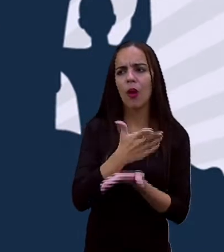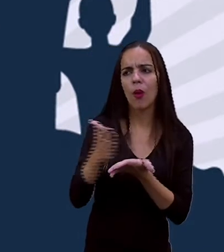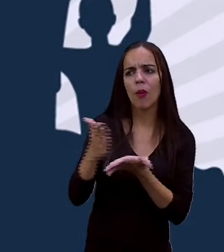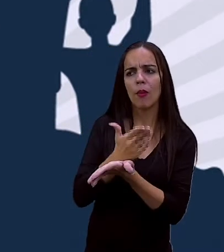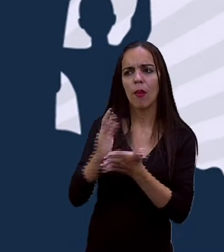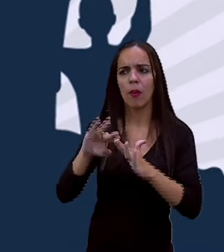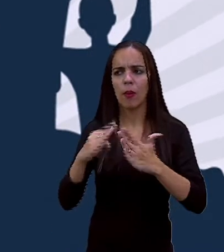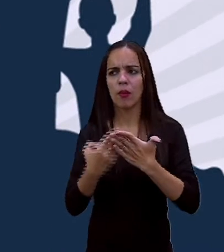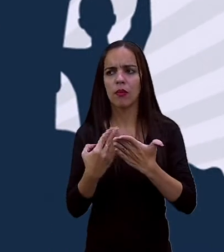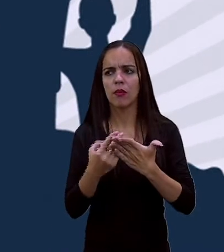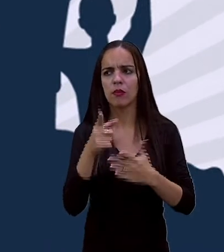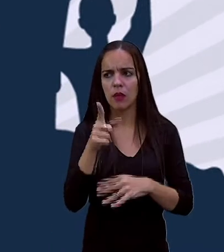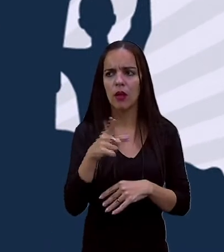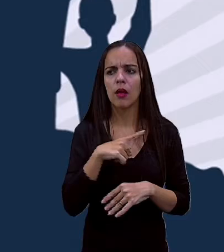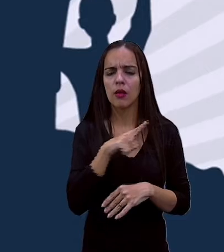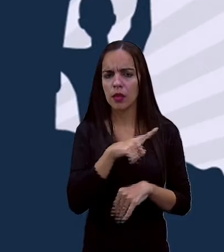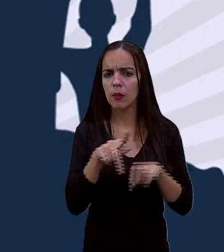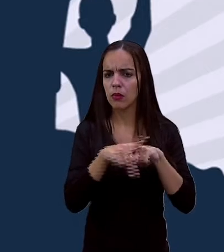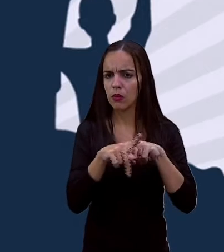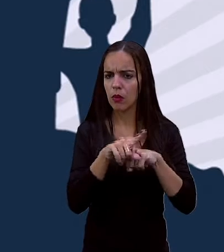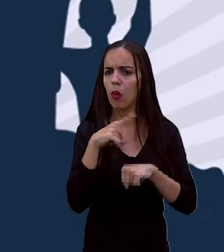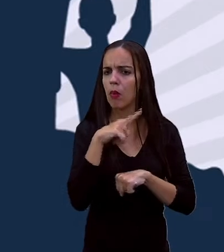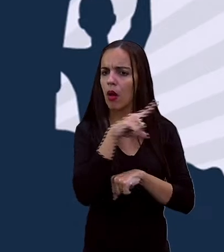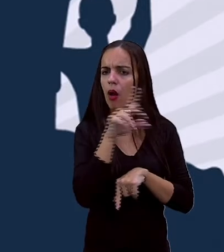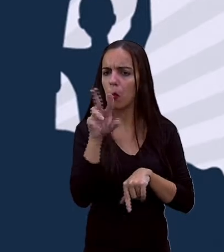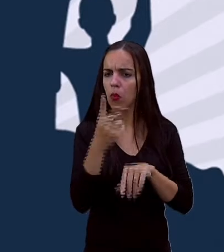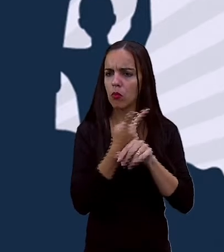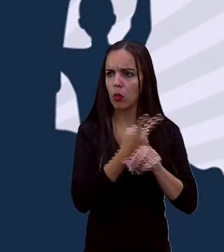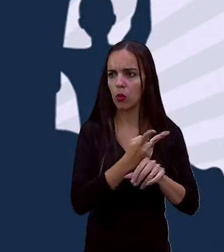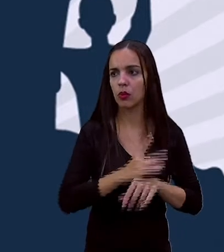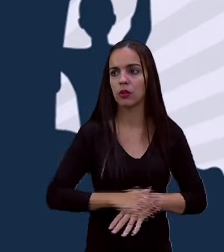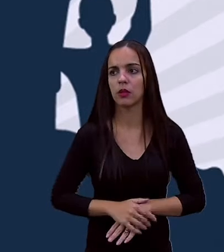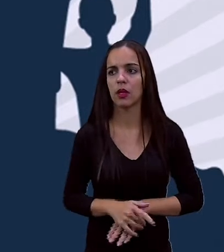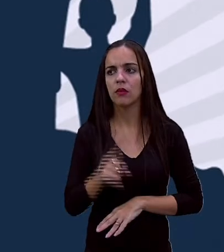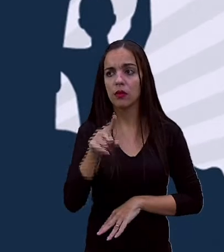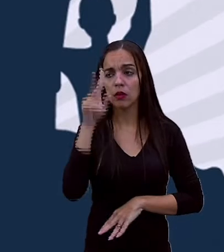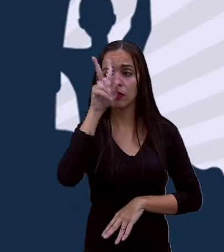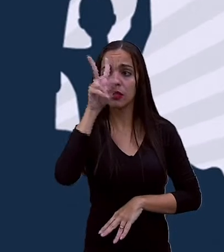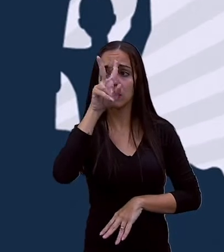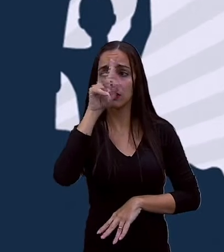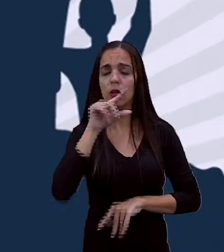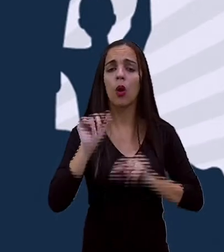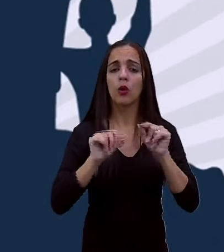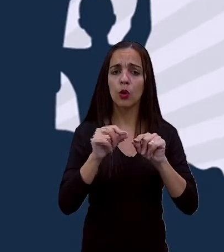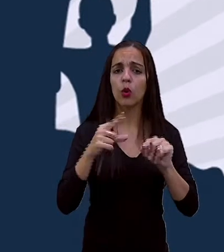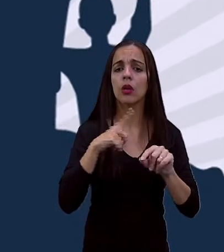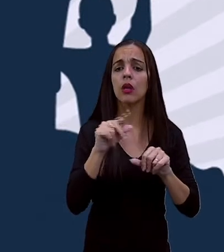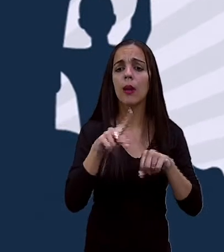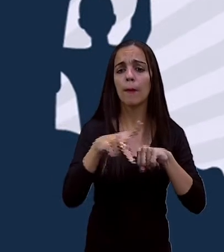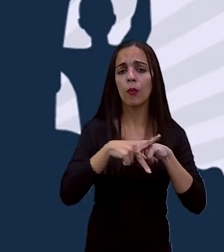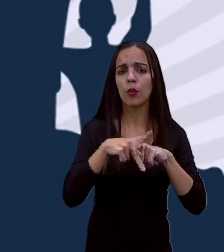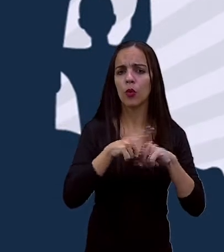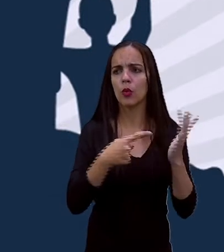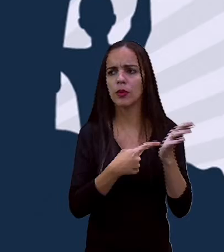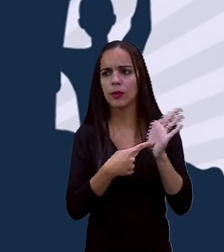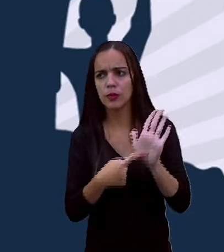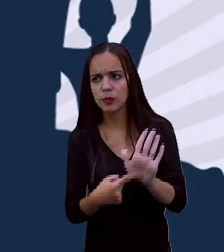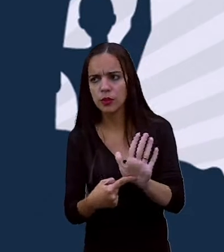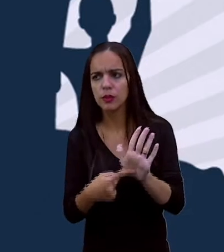professora Débora sobre pronomes. Vocês sabiam? Tem todos eles. Aí vocês vão lembrar o que é pronome demonstrativo, o